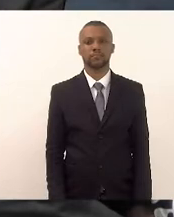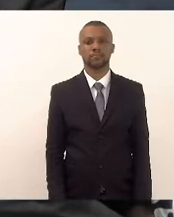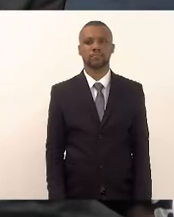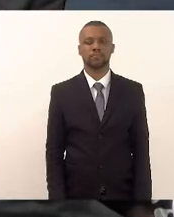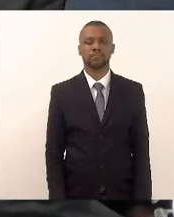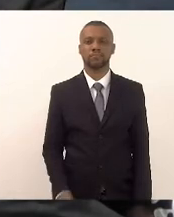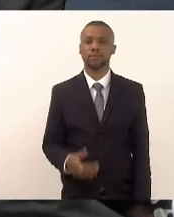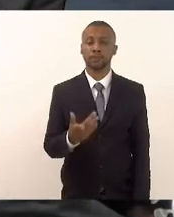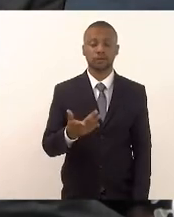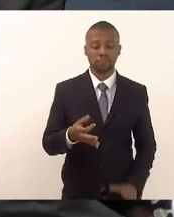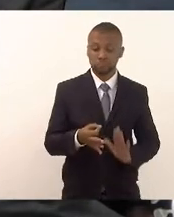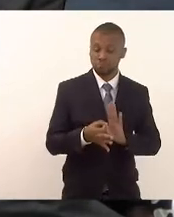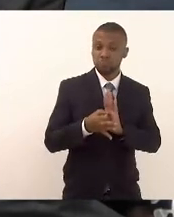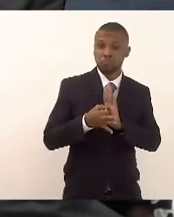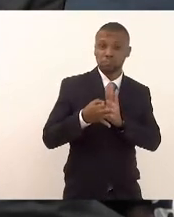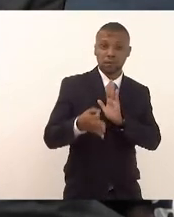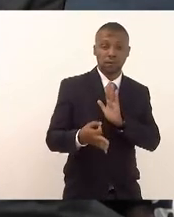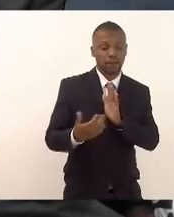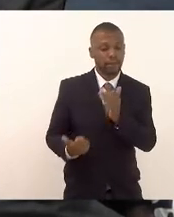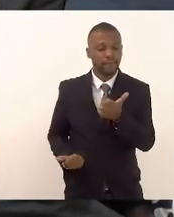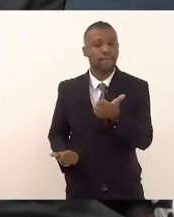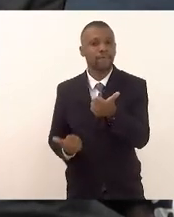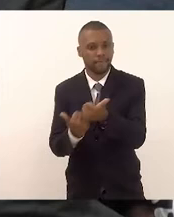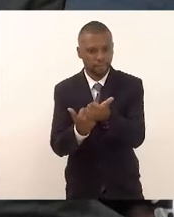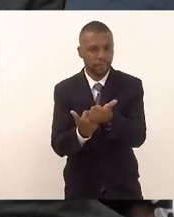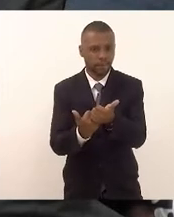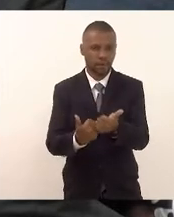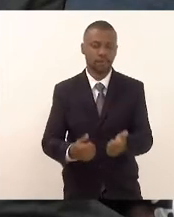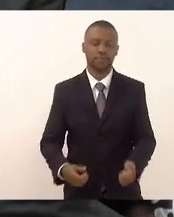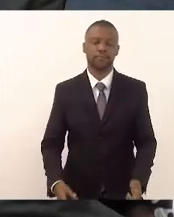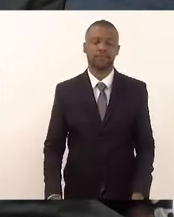Parecer favorável, presidente.